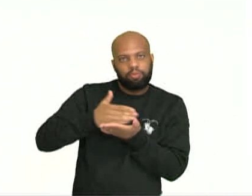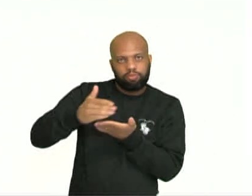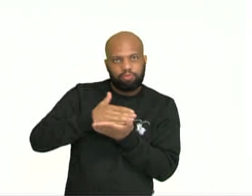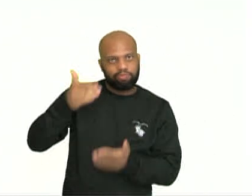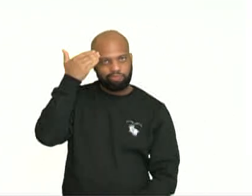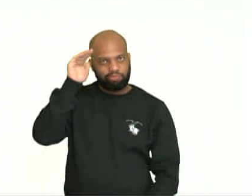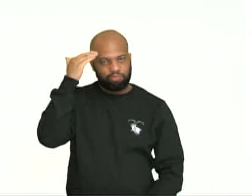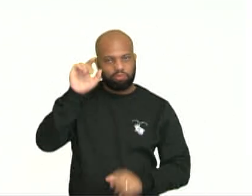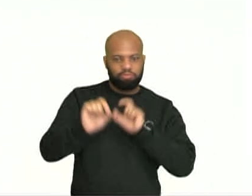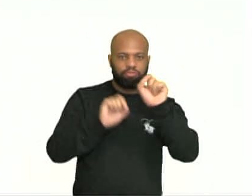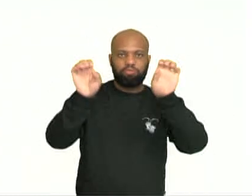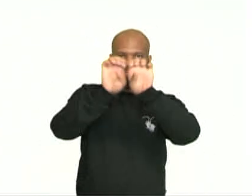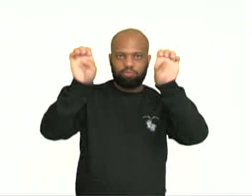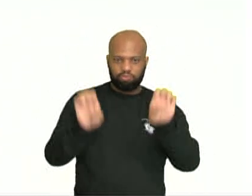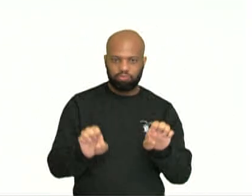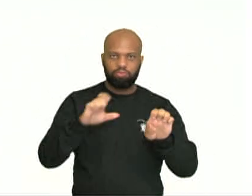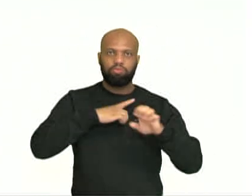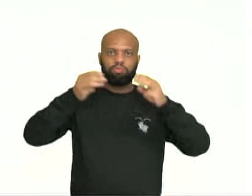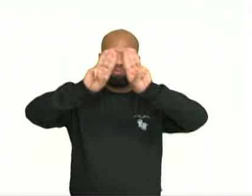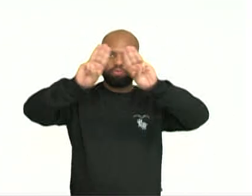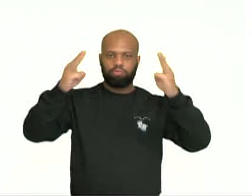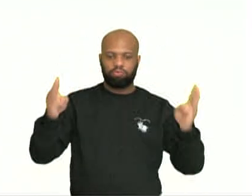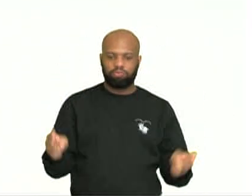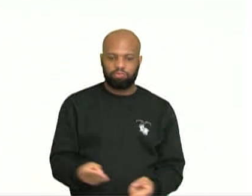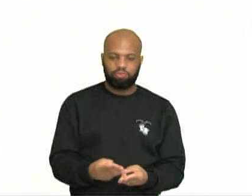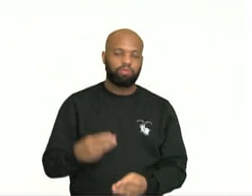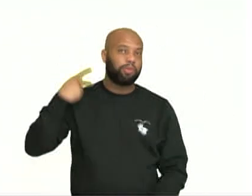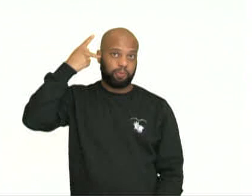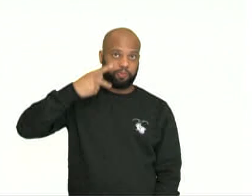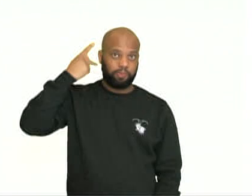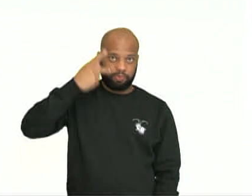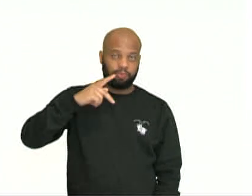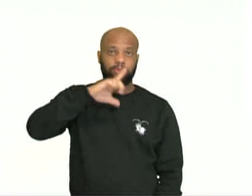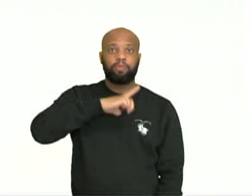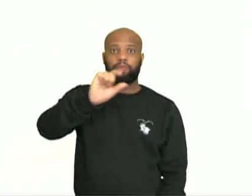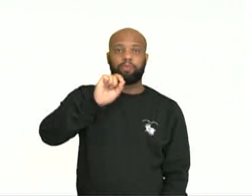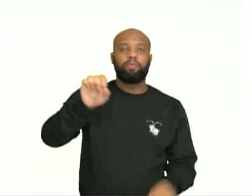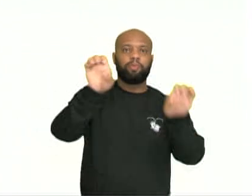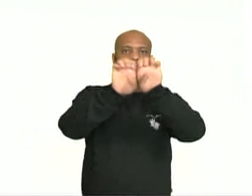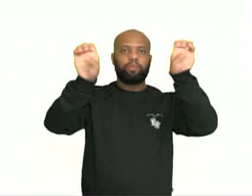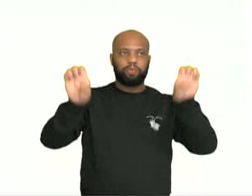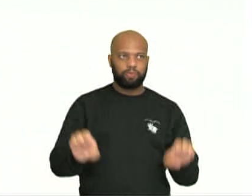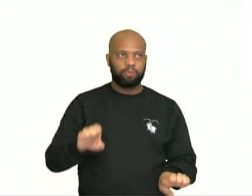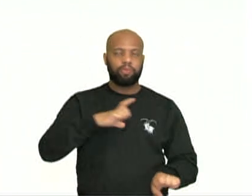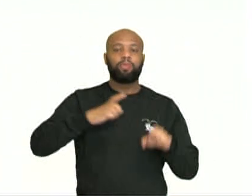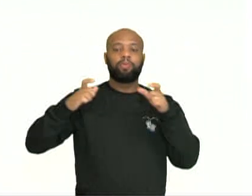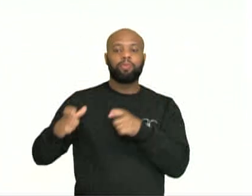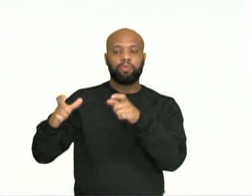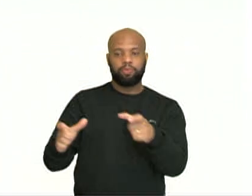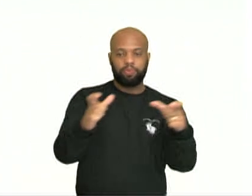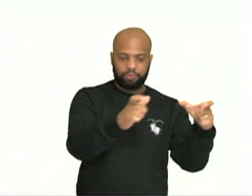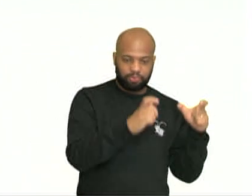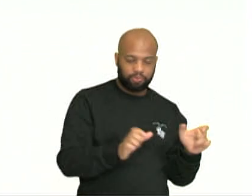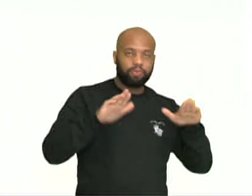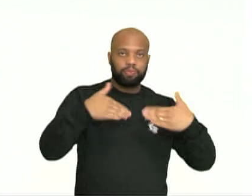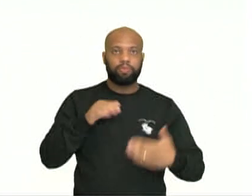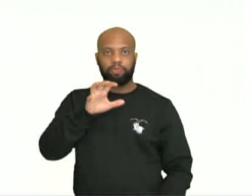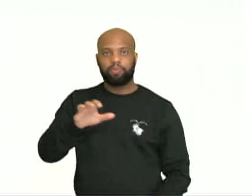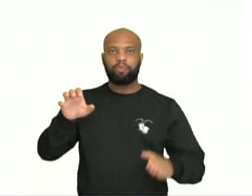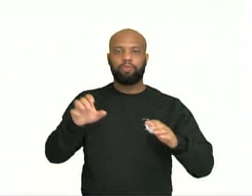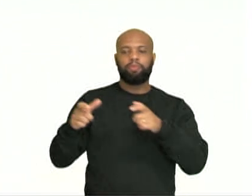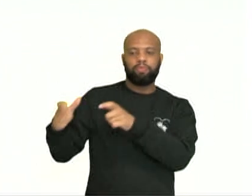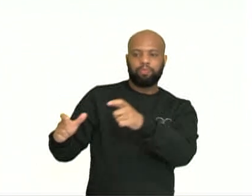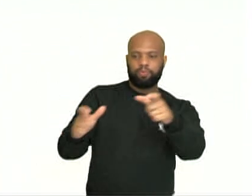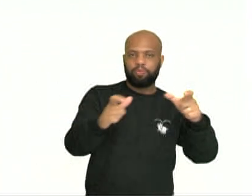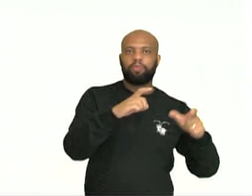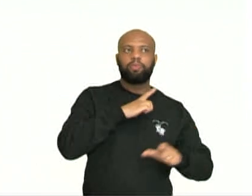que é essa estruturação de um mapa chamado político. Então, nós temos a estruturação de lugares, esses lugares delimitados